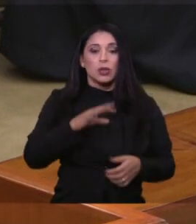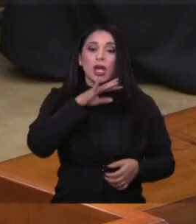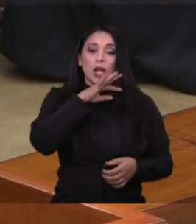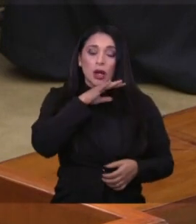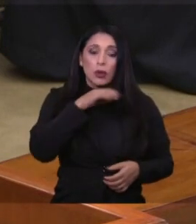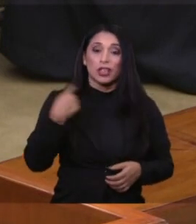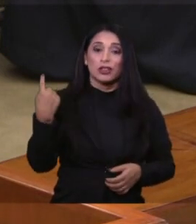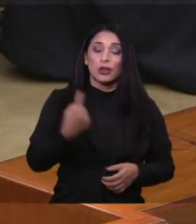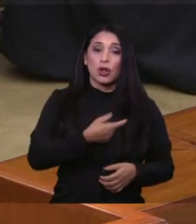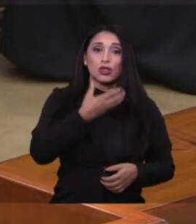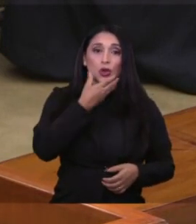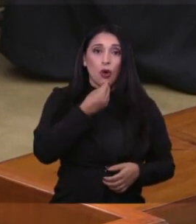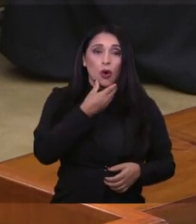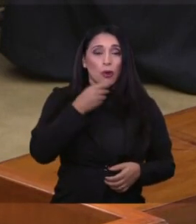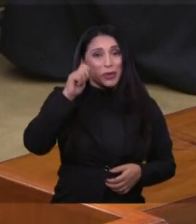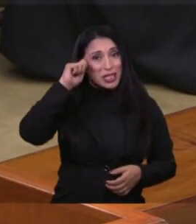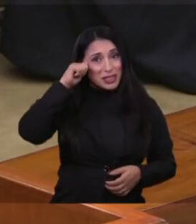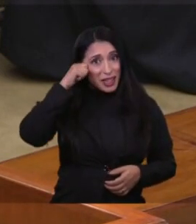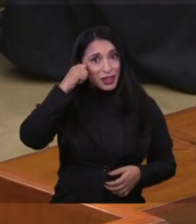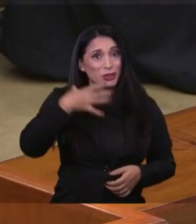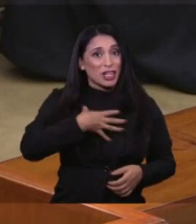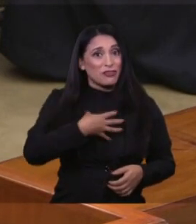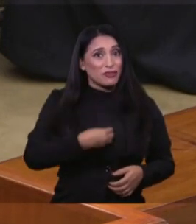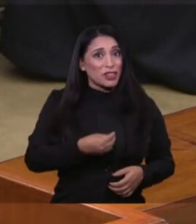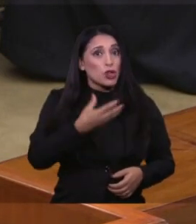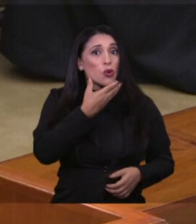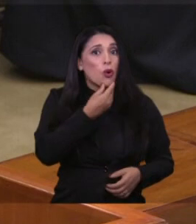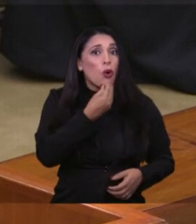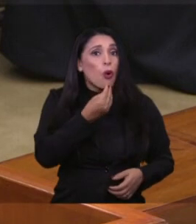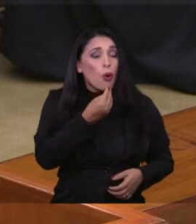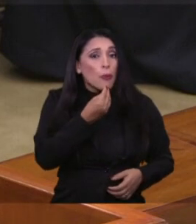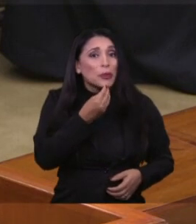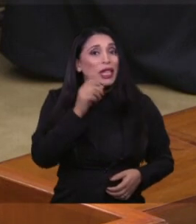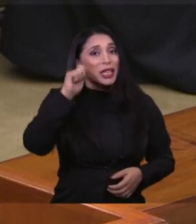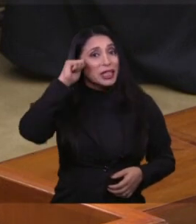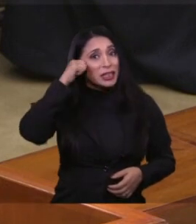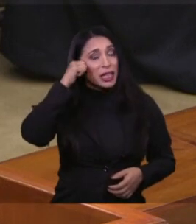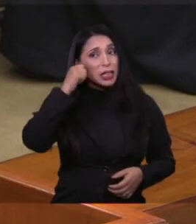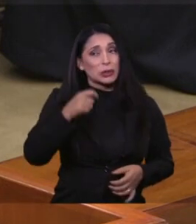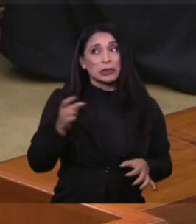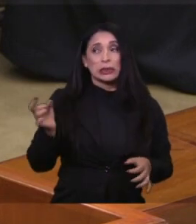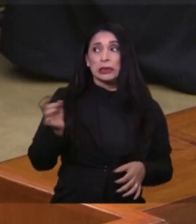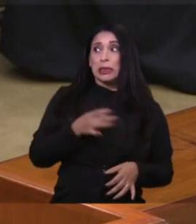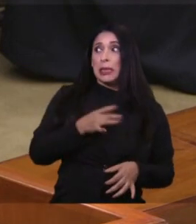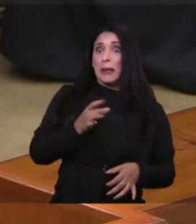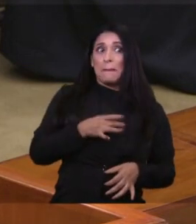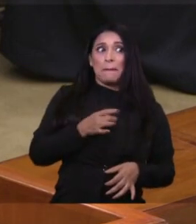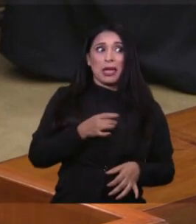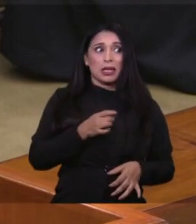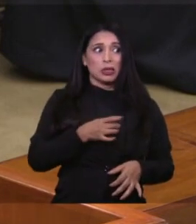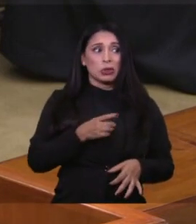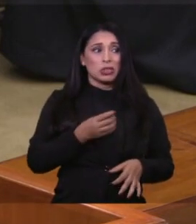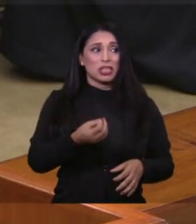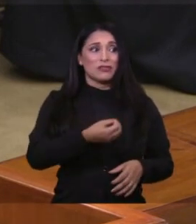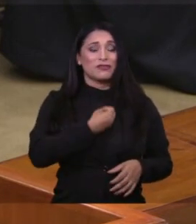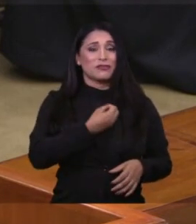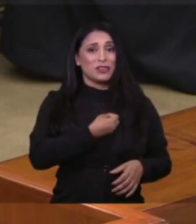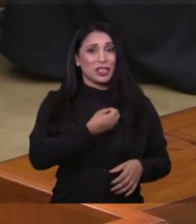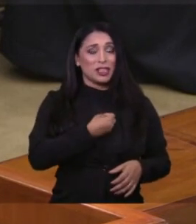que temos filhos meninos negros. A gente se assusta com a possibilidade de que eles vivam a